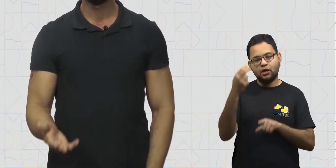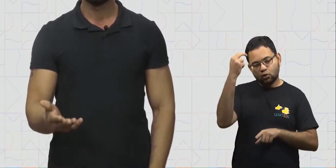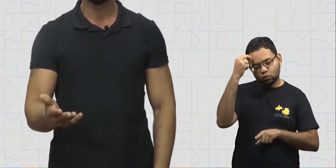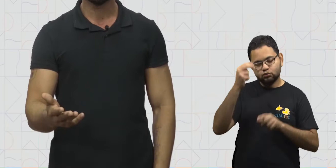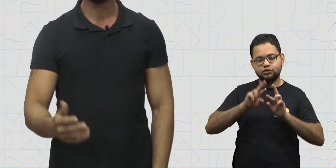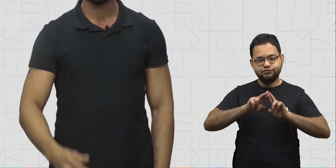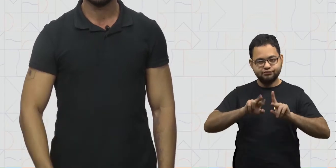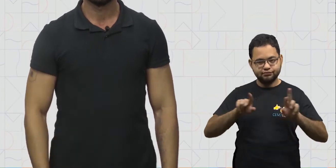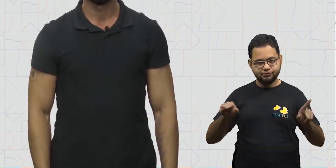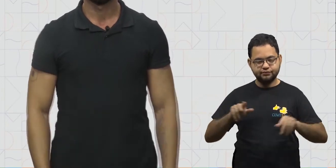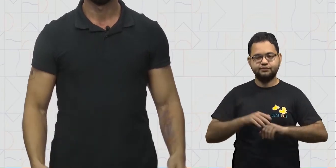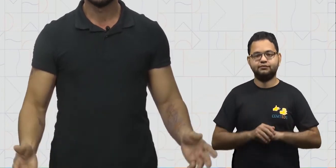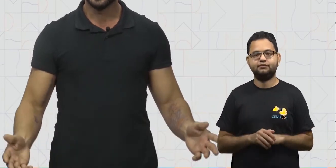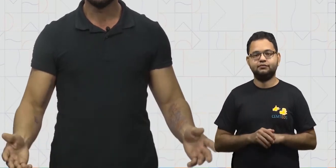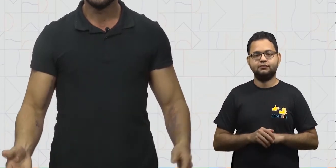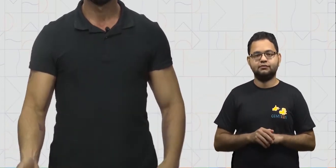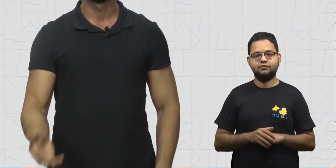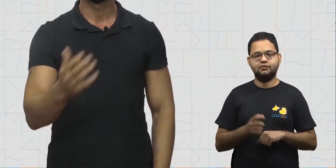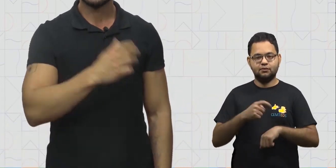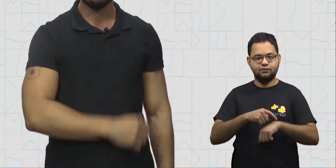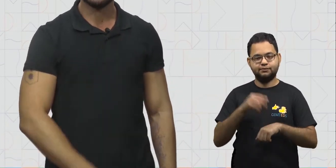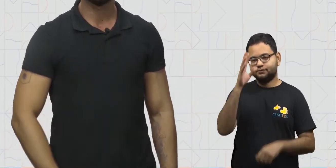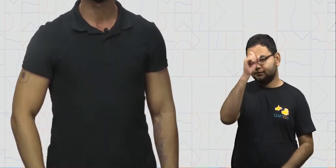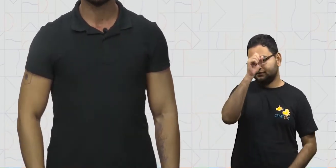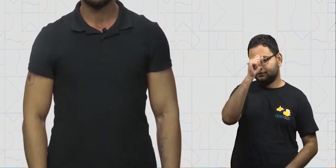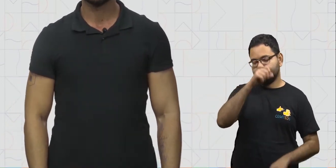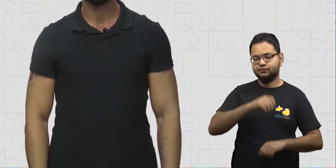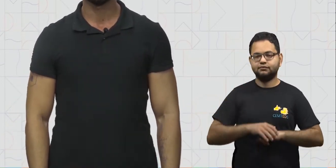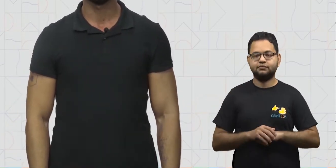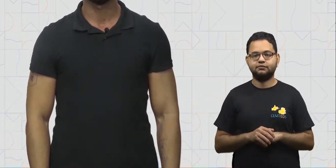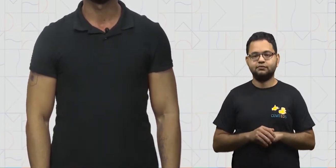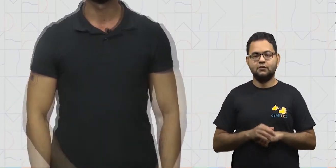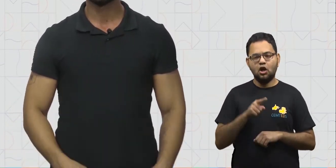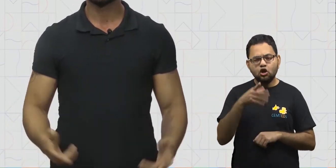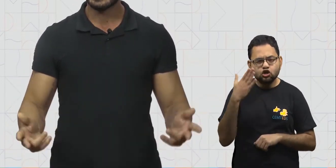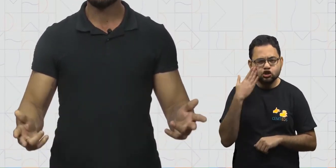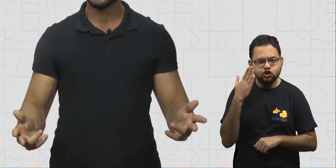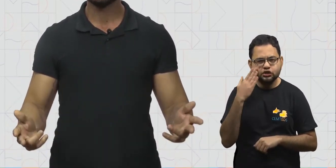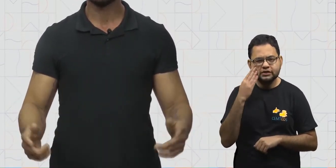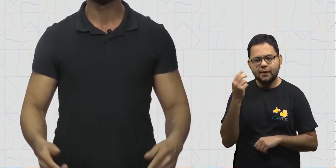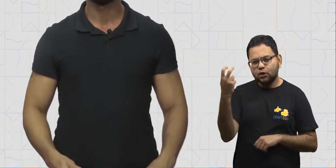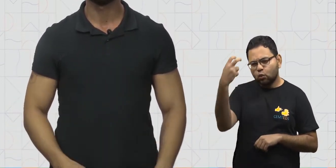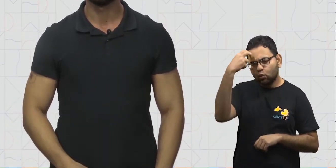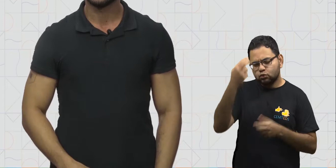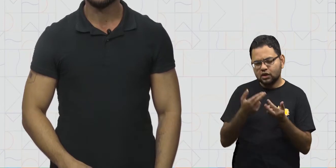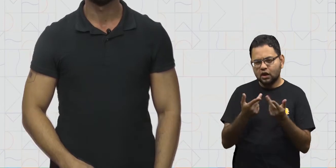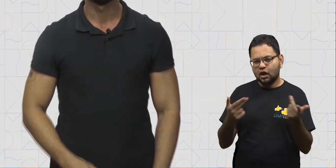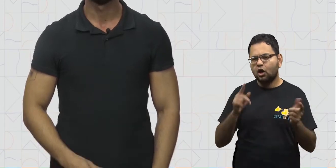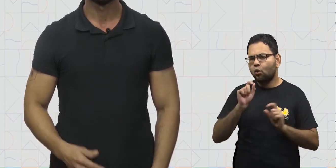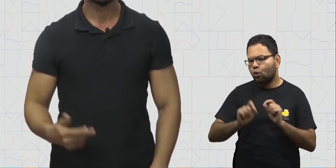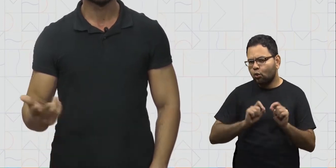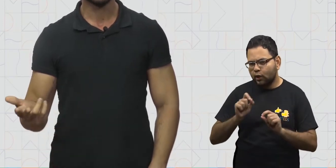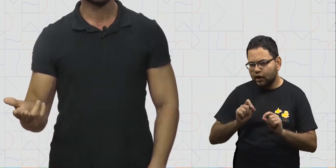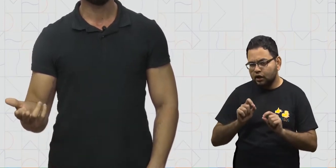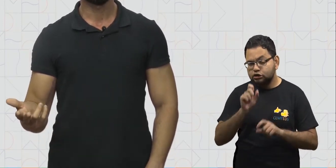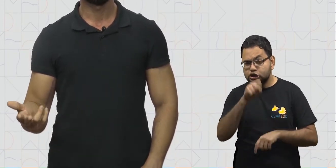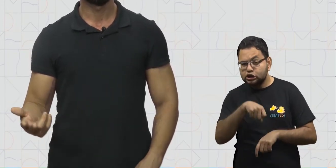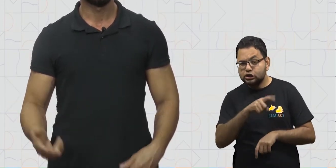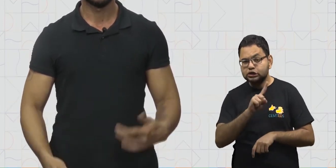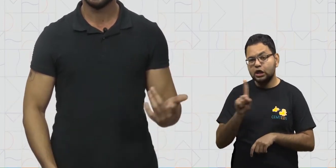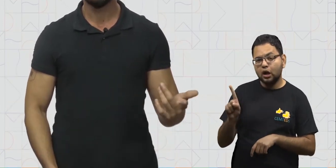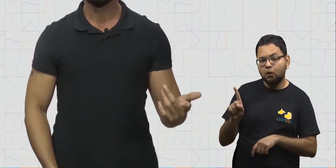cultural ao longo da história. Então, vamos lá para a nossa hora de aprender. Você sabe o que é diversidade cultural?